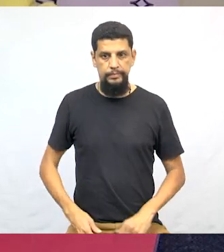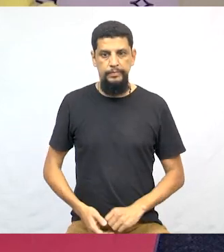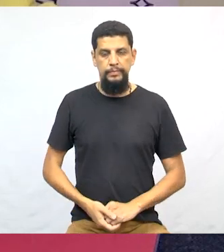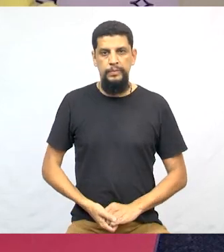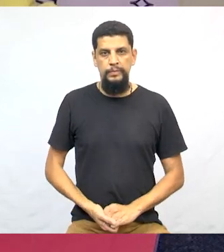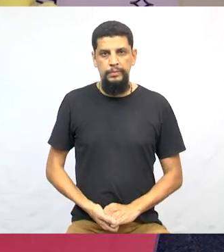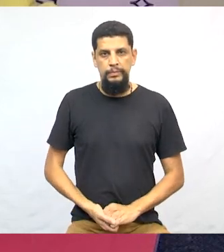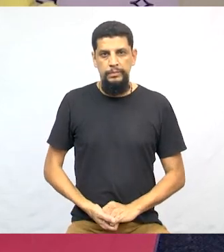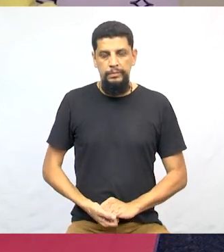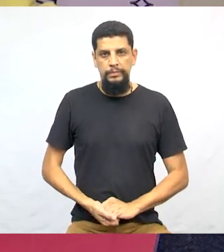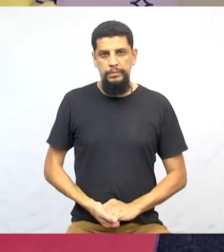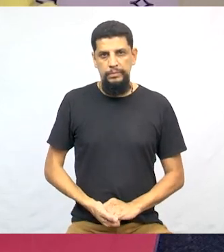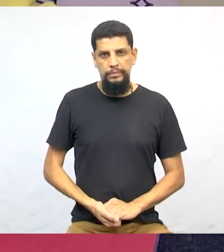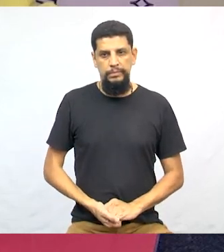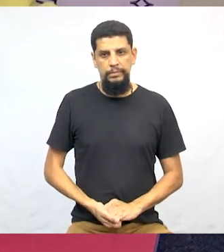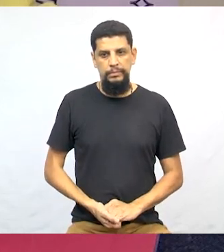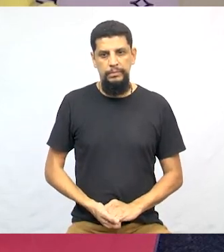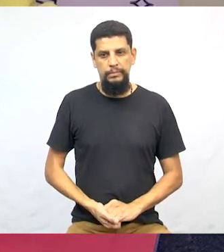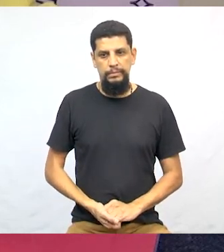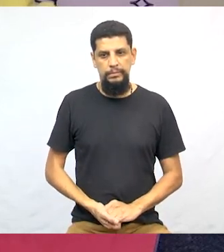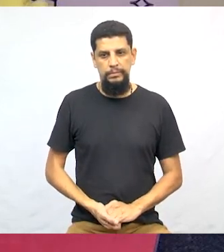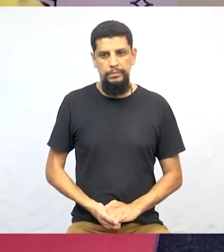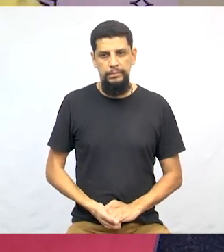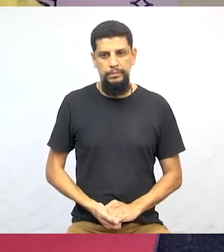Vou fazer um lado para mim e um lado para você.